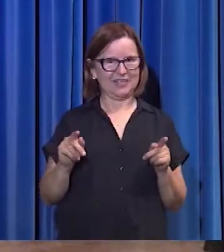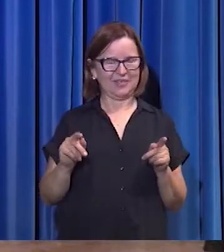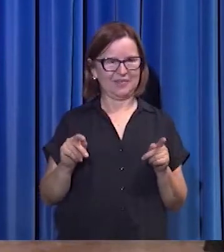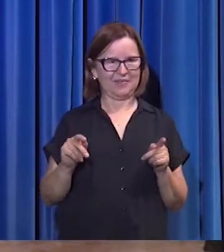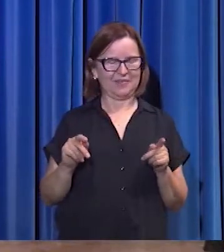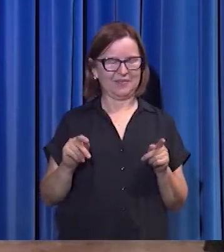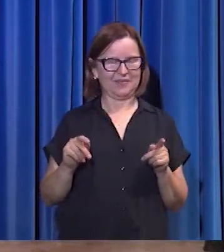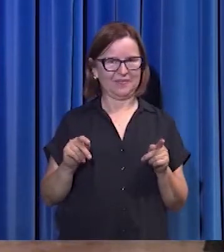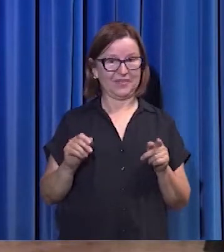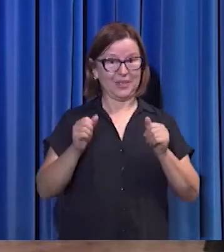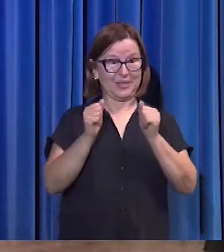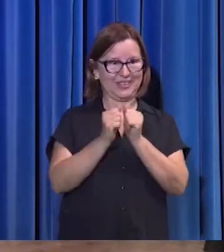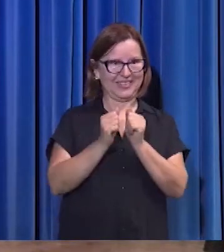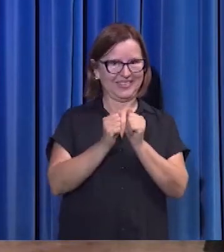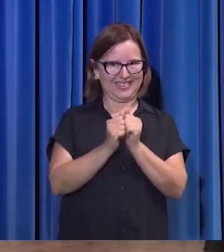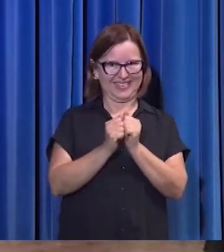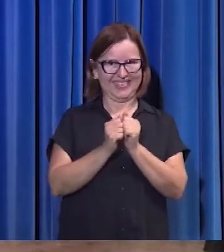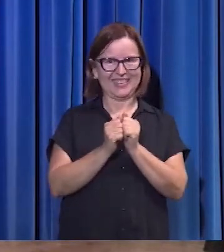convosco,